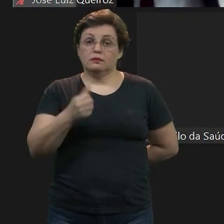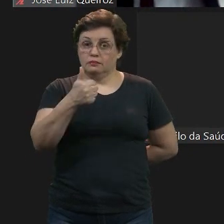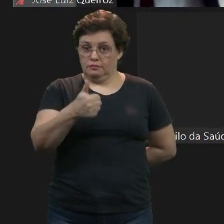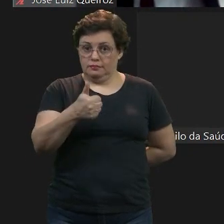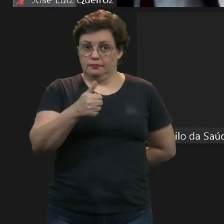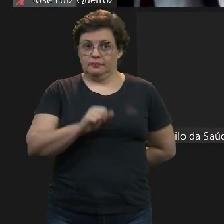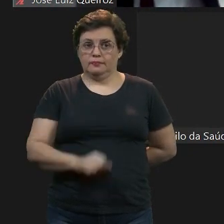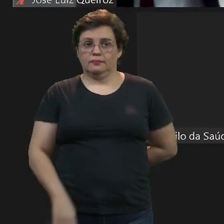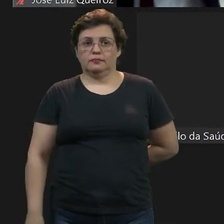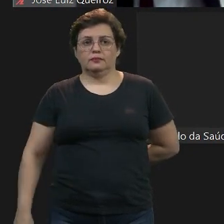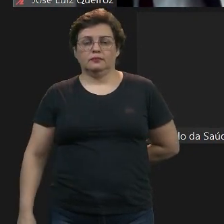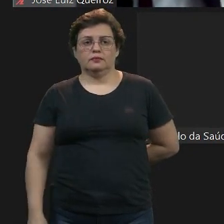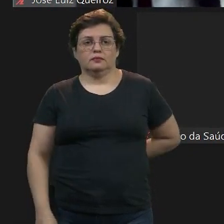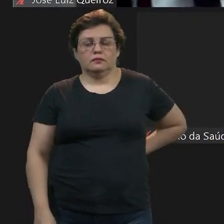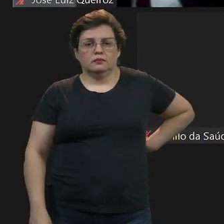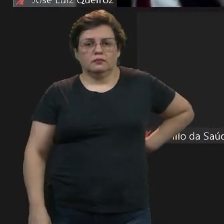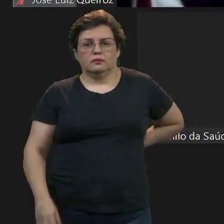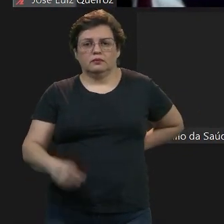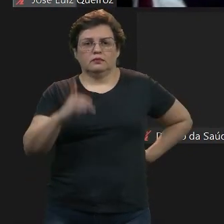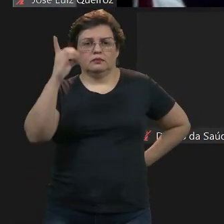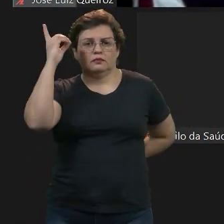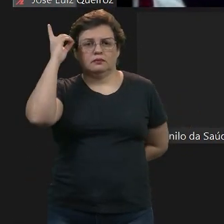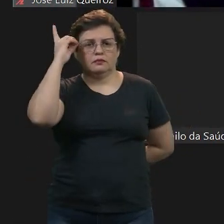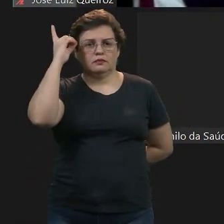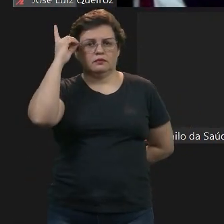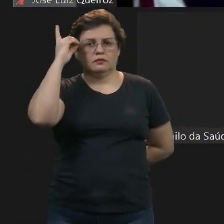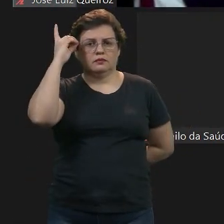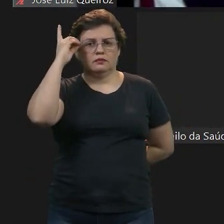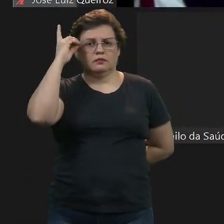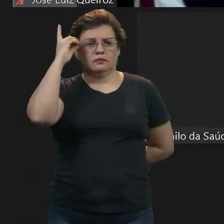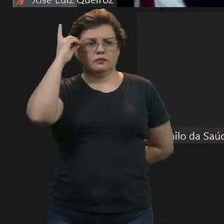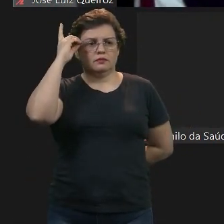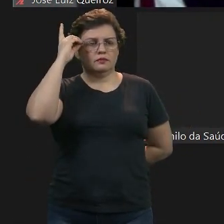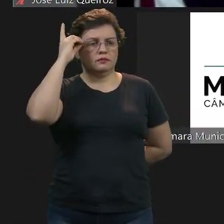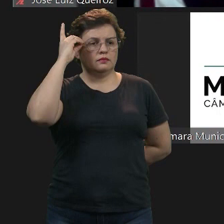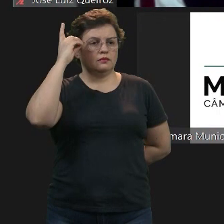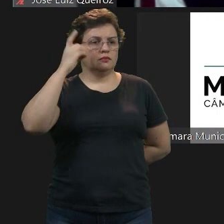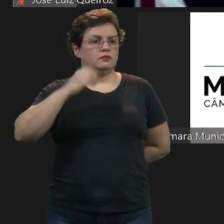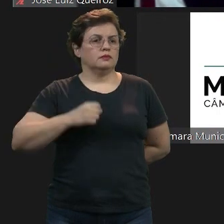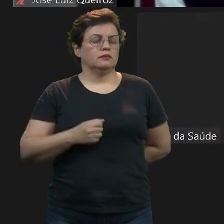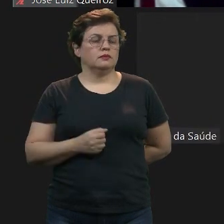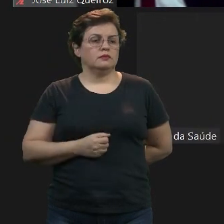Sim. Vereador Danigo da Saúde.